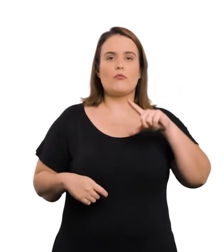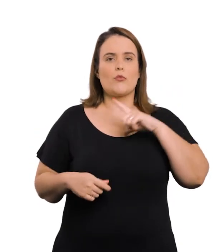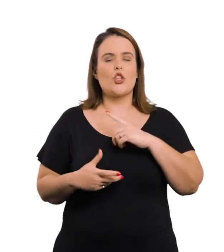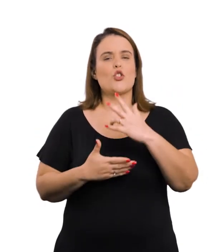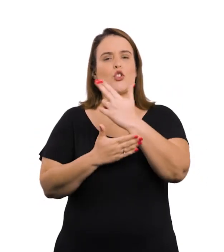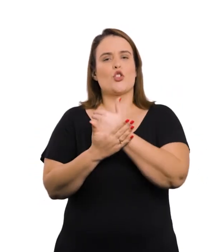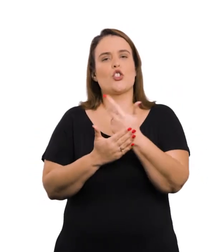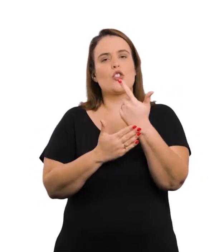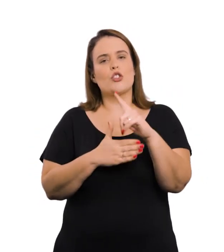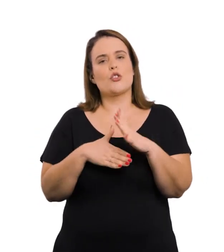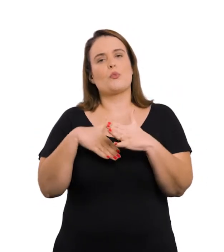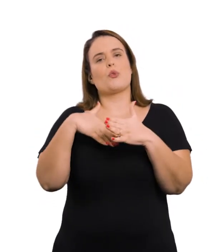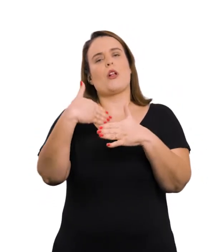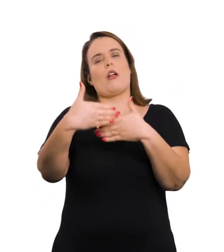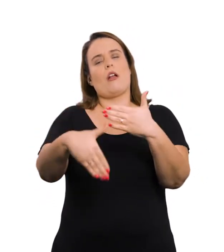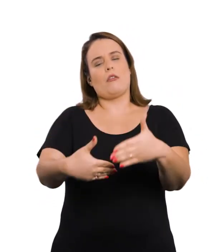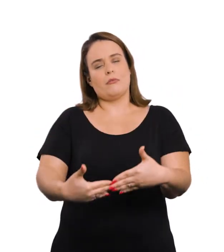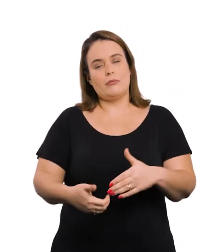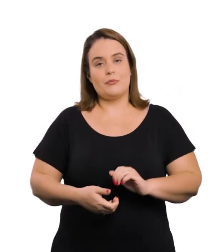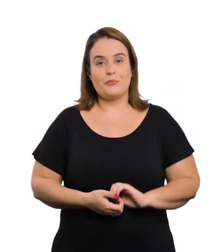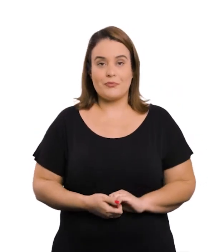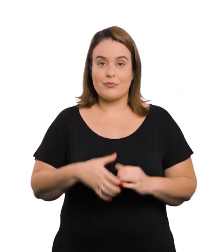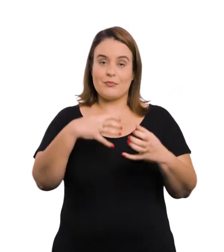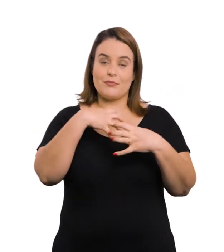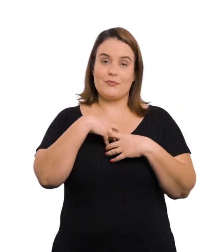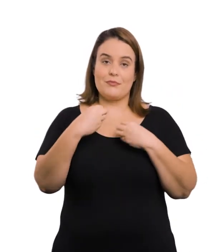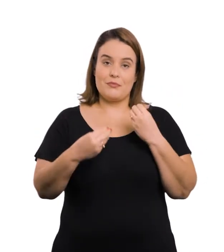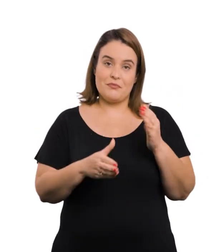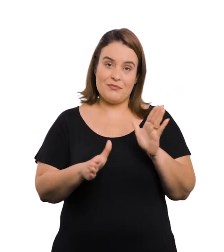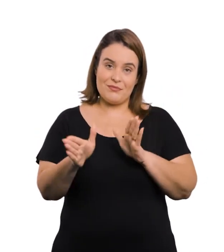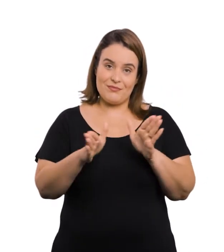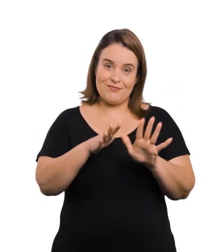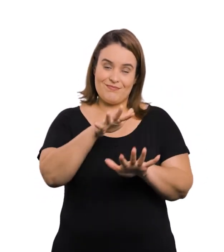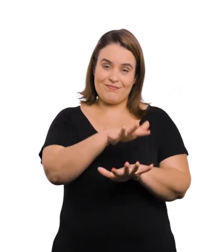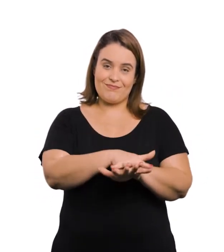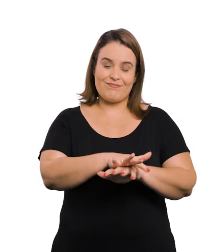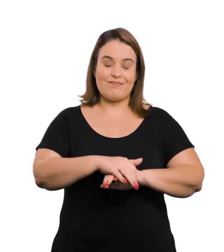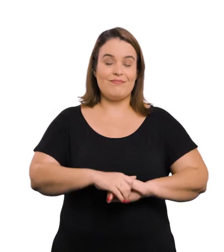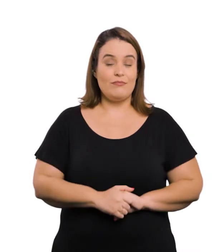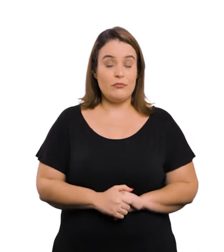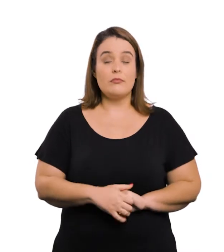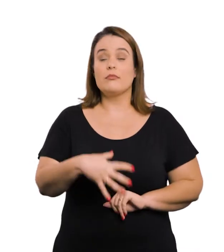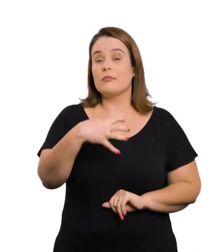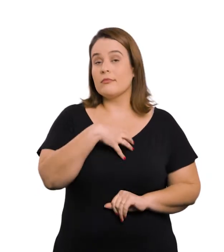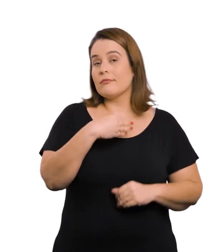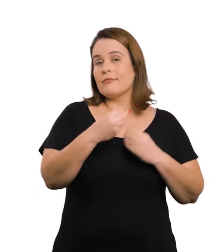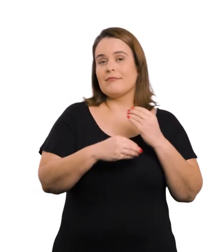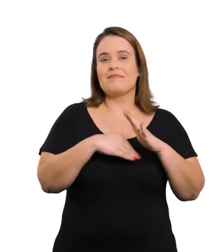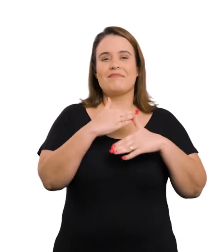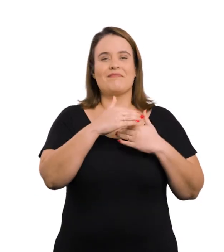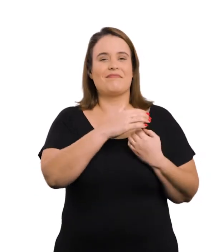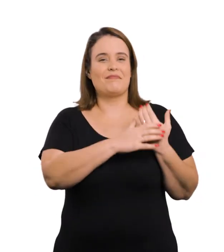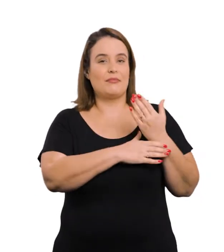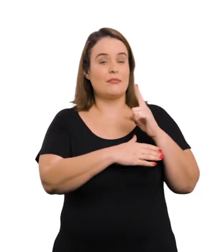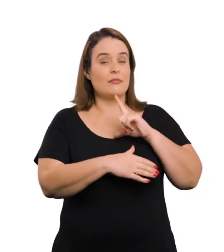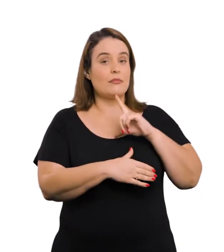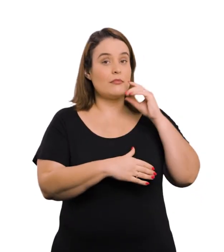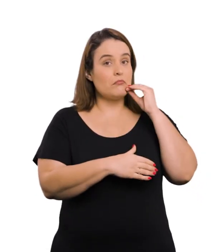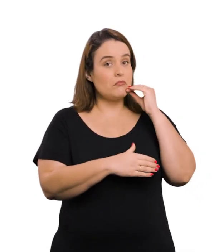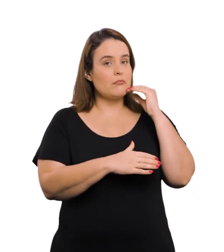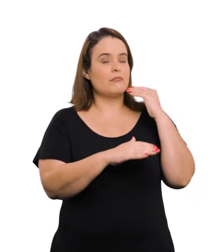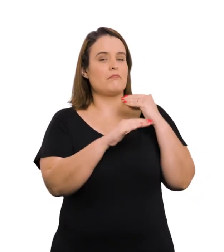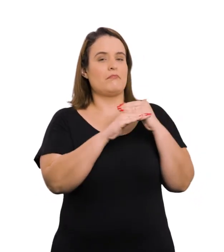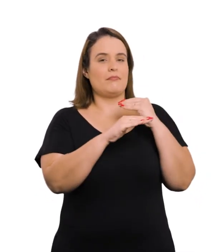o redesenho de todo o processo em uma perspectiva acessível e inclusiva, de forma a promover a equiparação